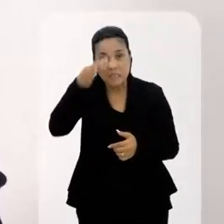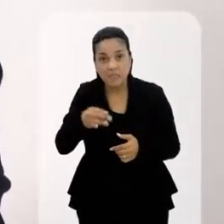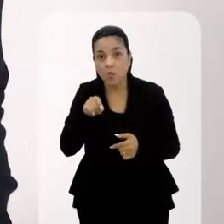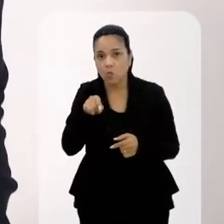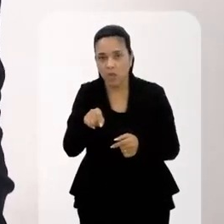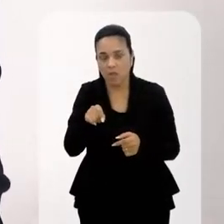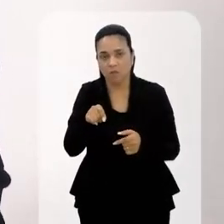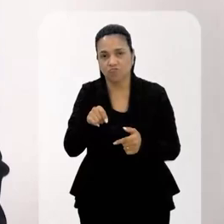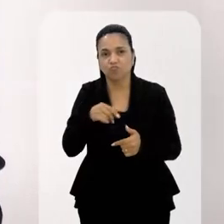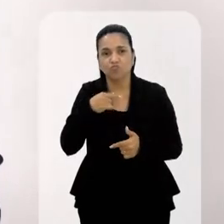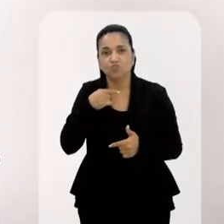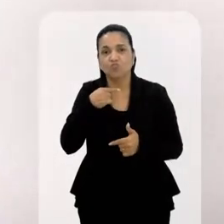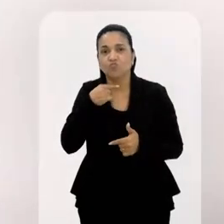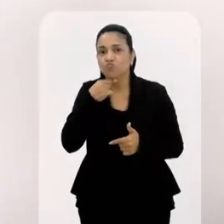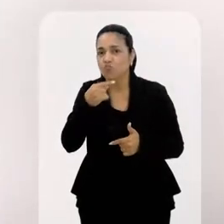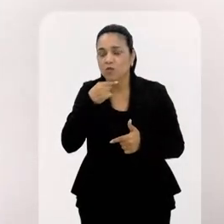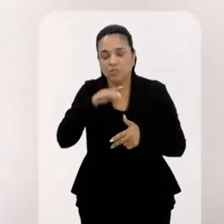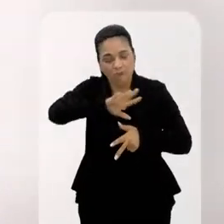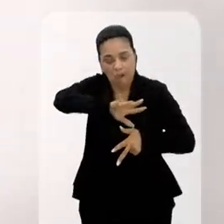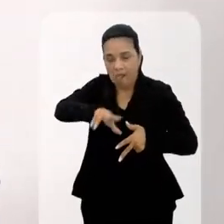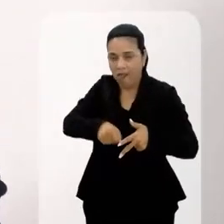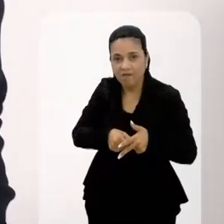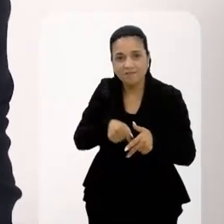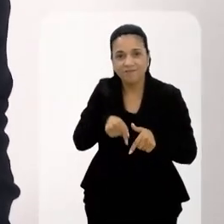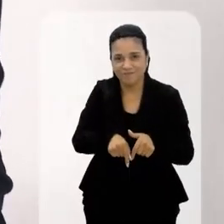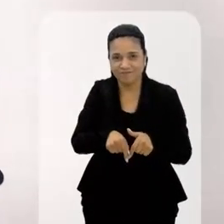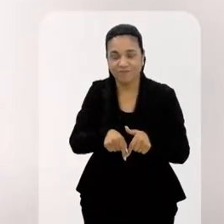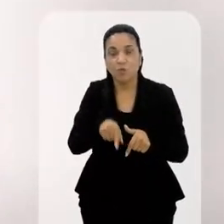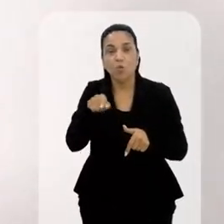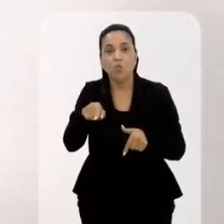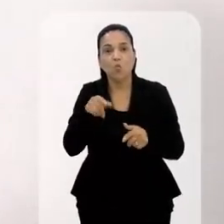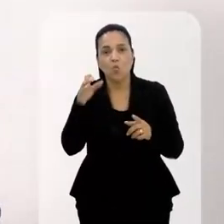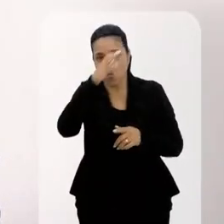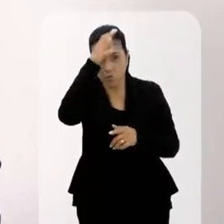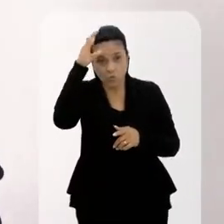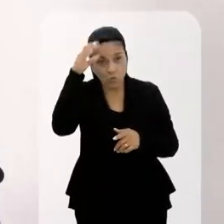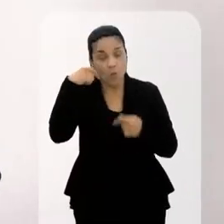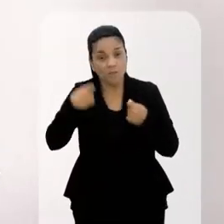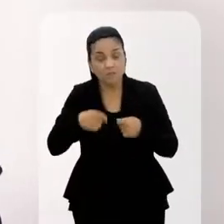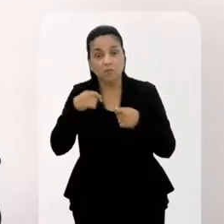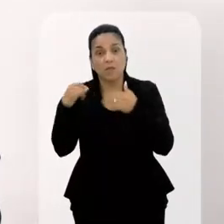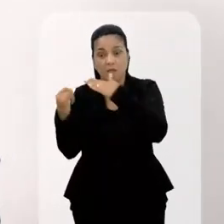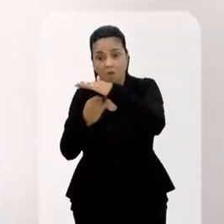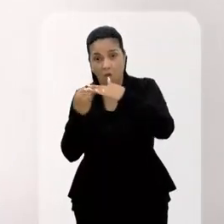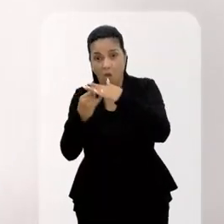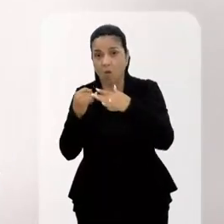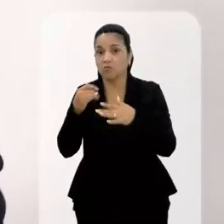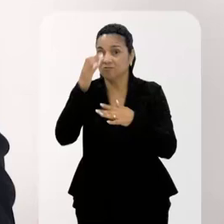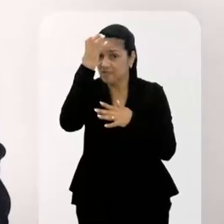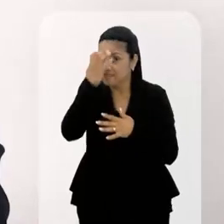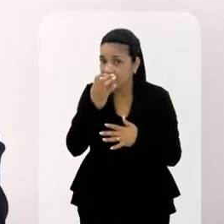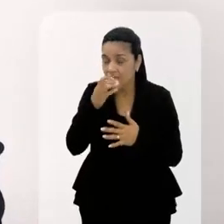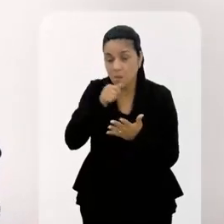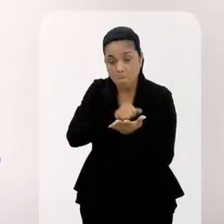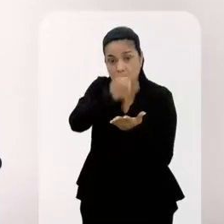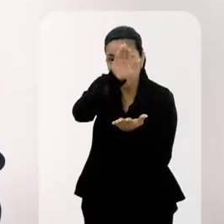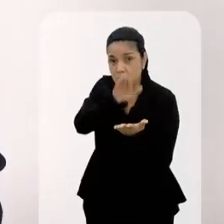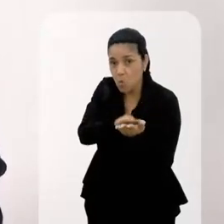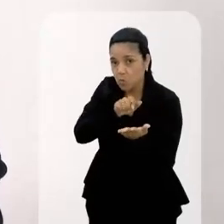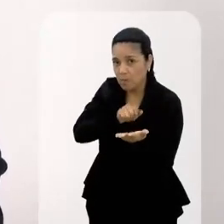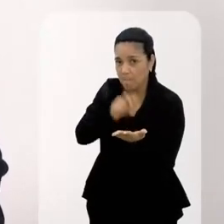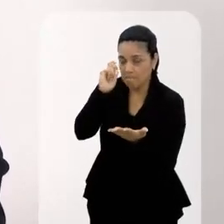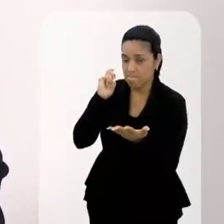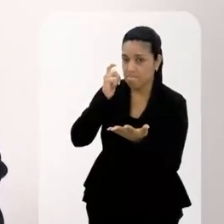lesar o consumidor. E isso, a gente só vai conseguir isso com o judiciário, com órgãos de fiscalização sérios que imponham multas,